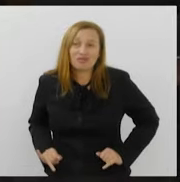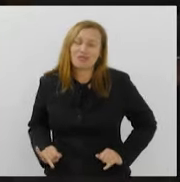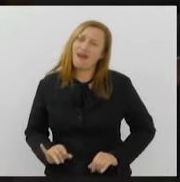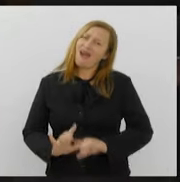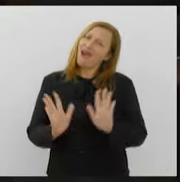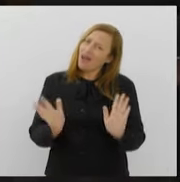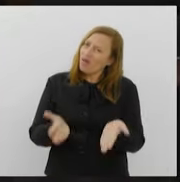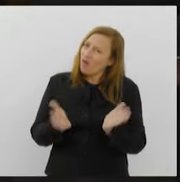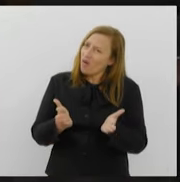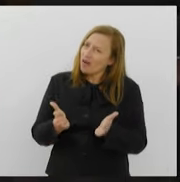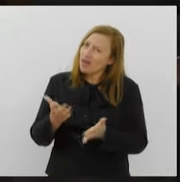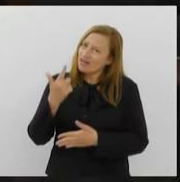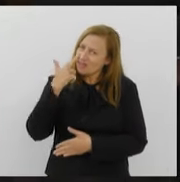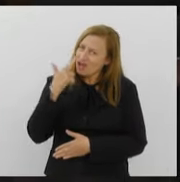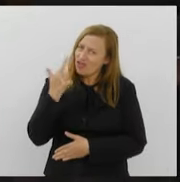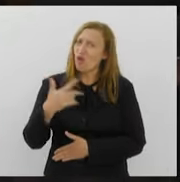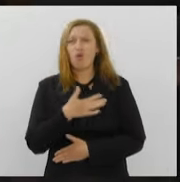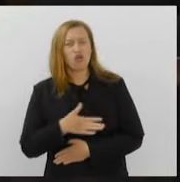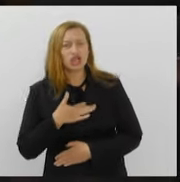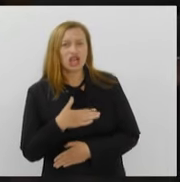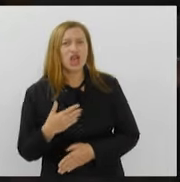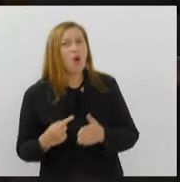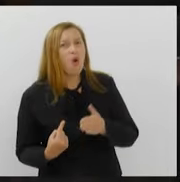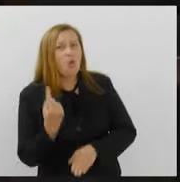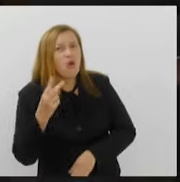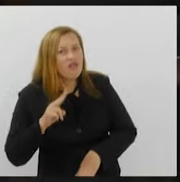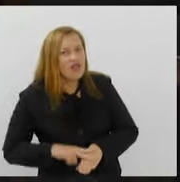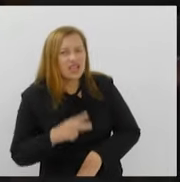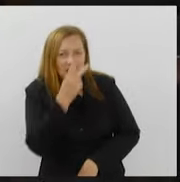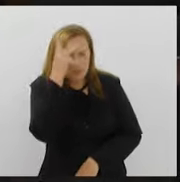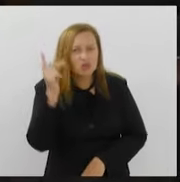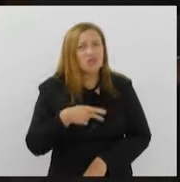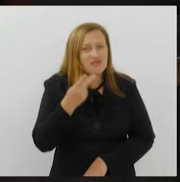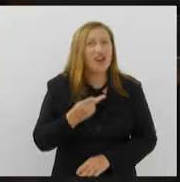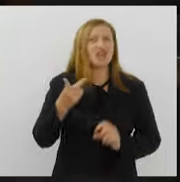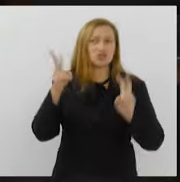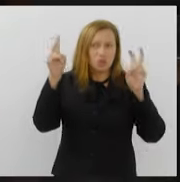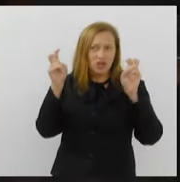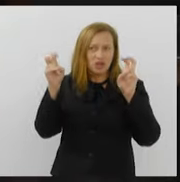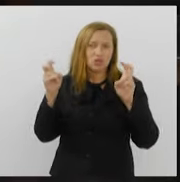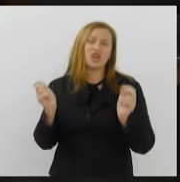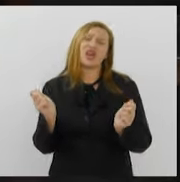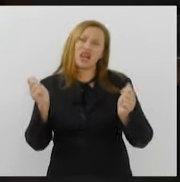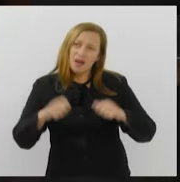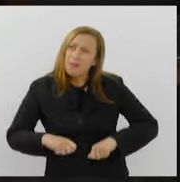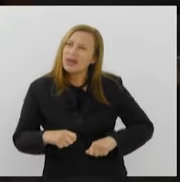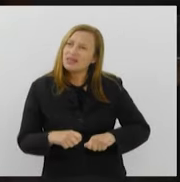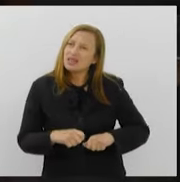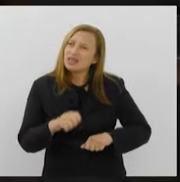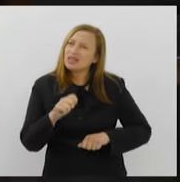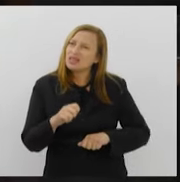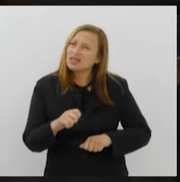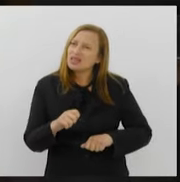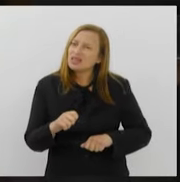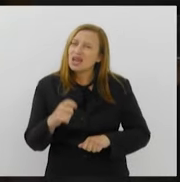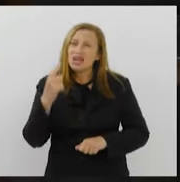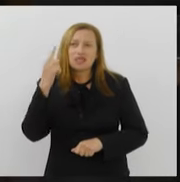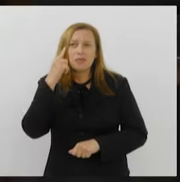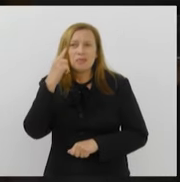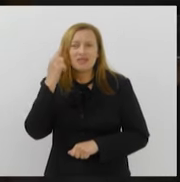vejam, eu gostaria que uma vez as pessoas que falassem sobre isso tivessem a capacidade de se transportar para o outro